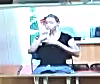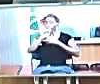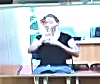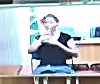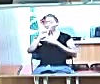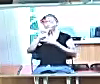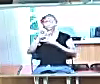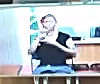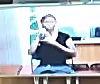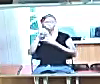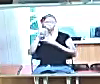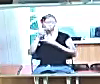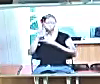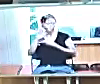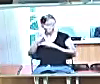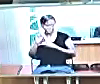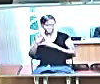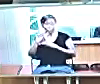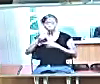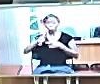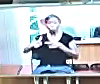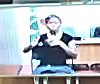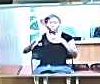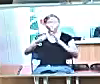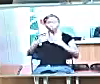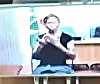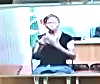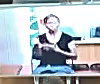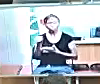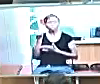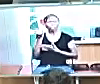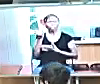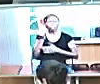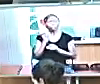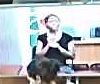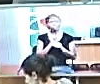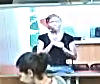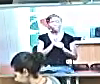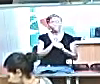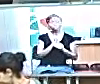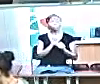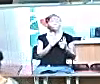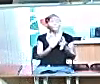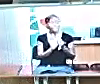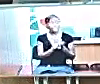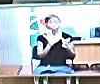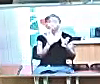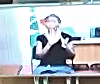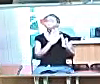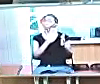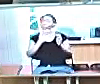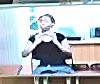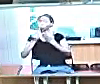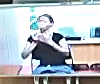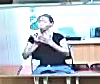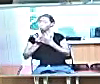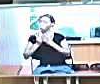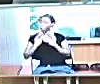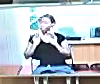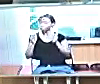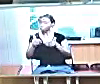semanas a autorização de uma escola que vai atender a lei em uma região de filhos e filhas de agricultores carentes